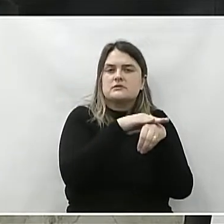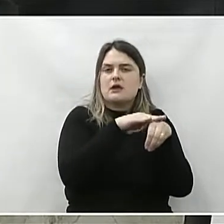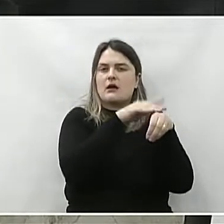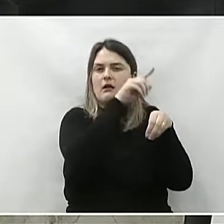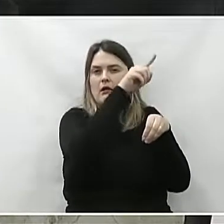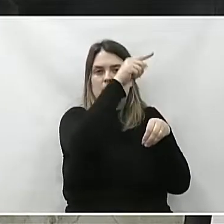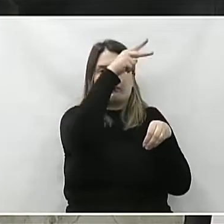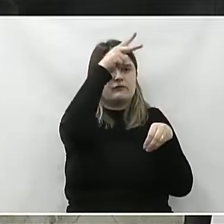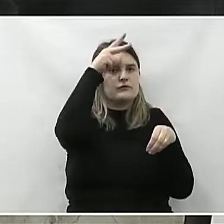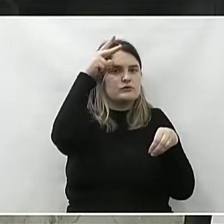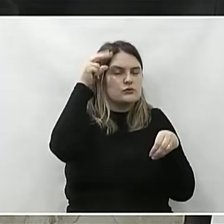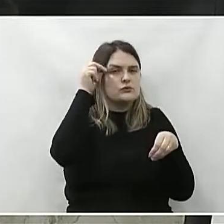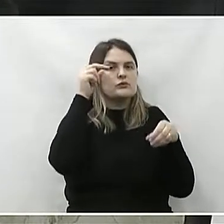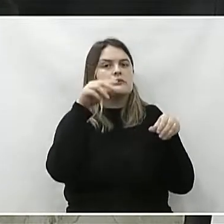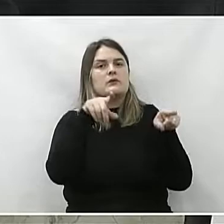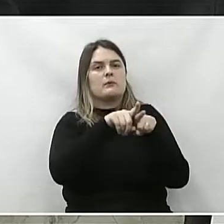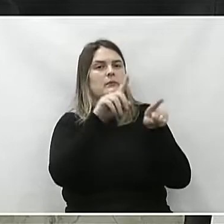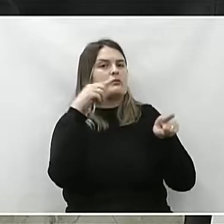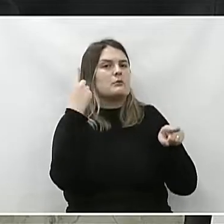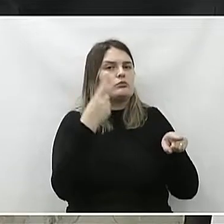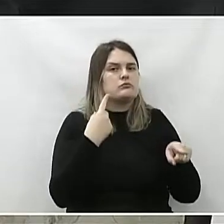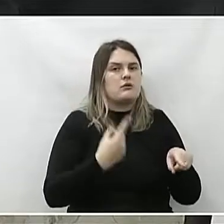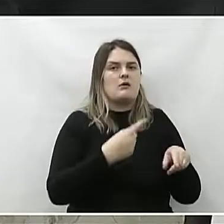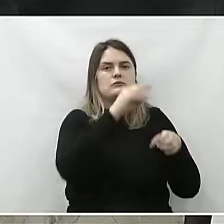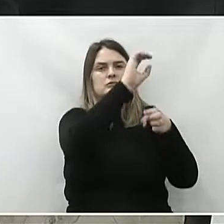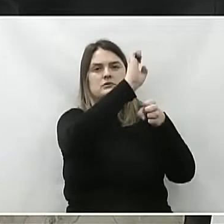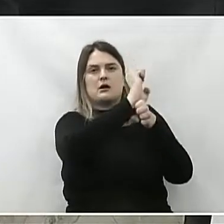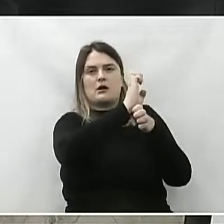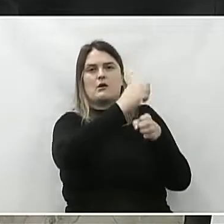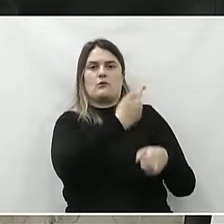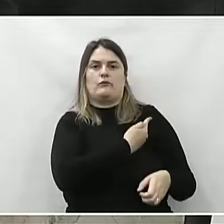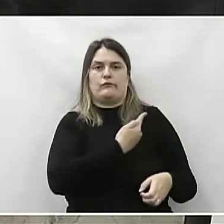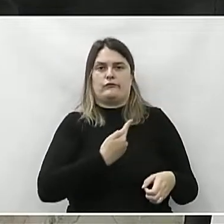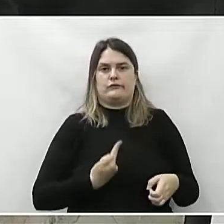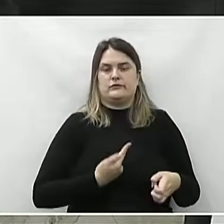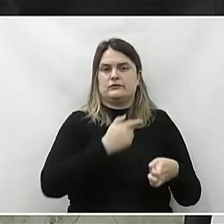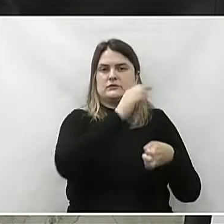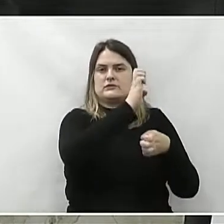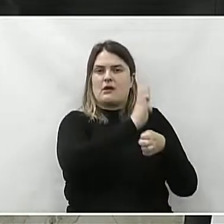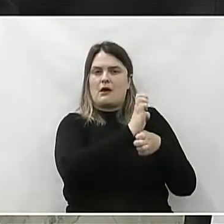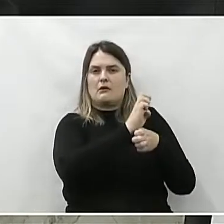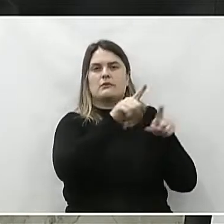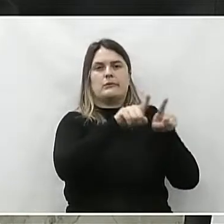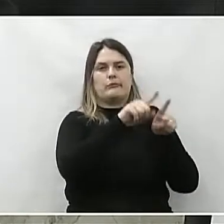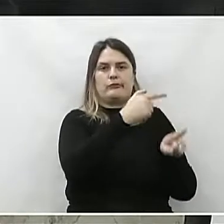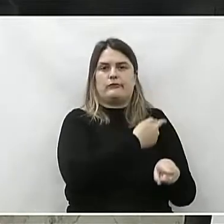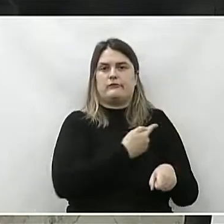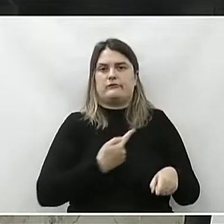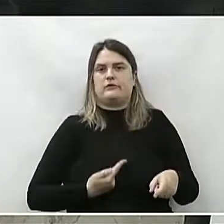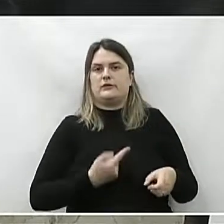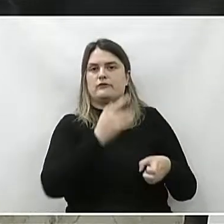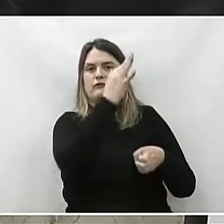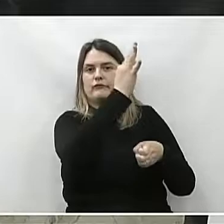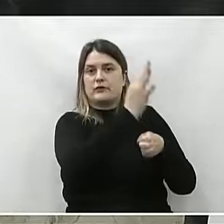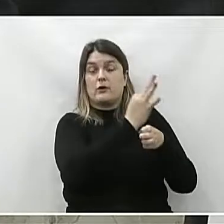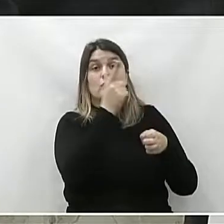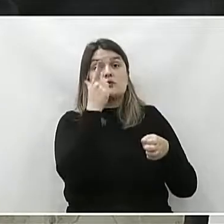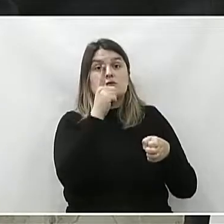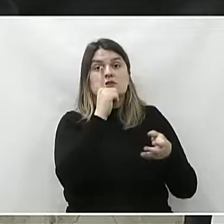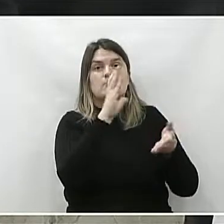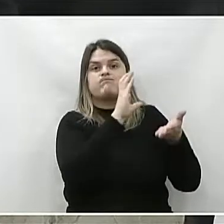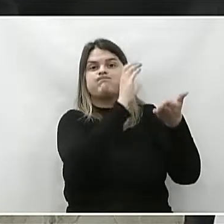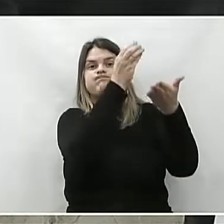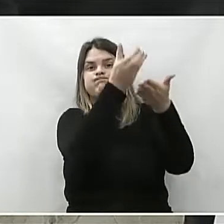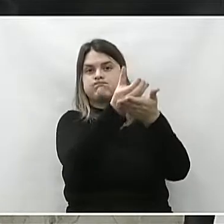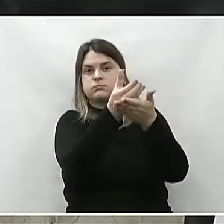buscar junto às lideranças estaduais, ao governo do estado e governos federais, esses recursos para